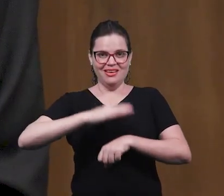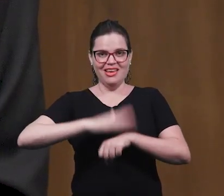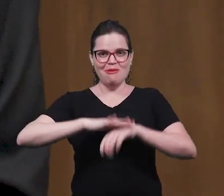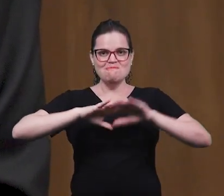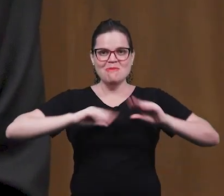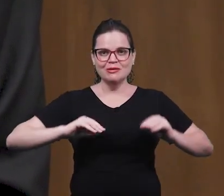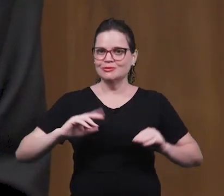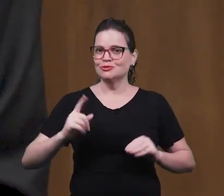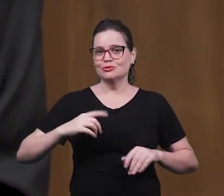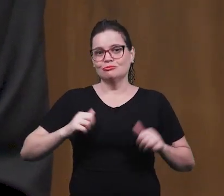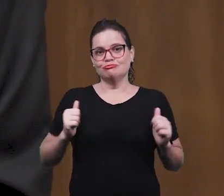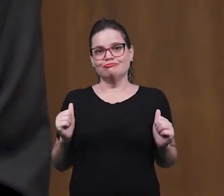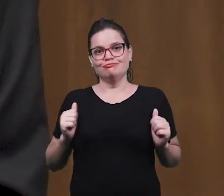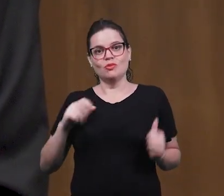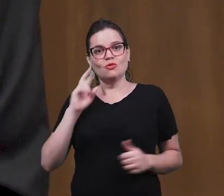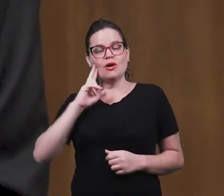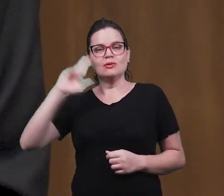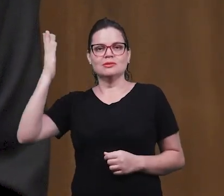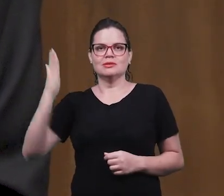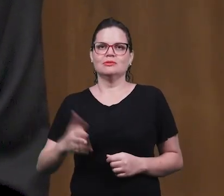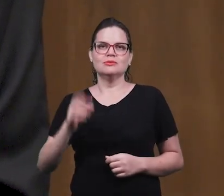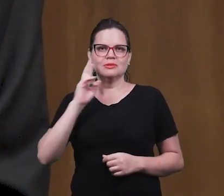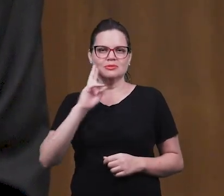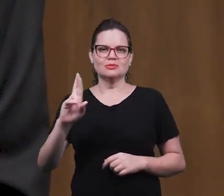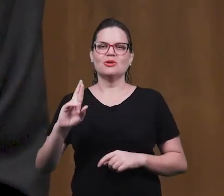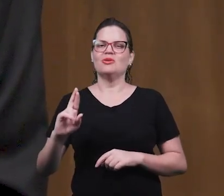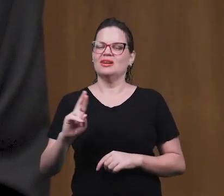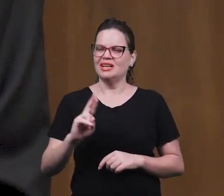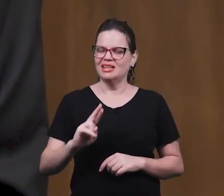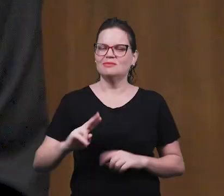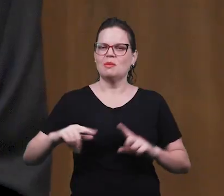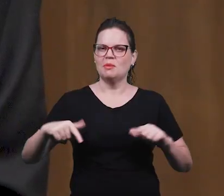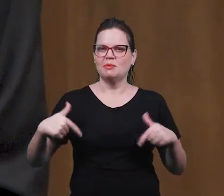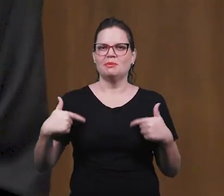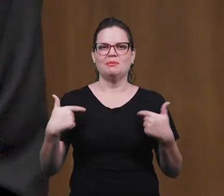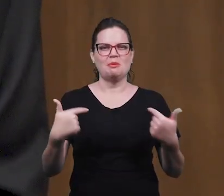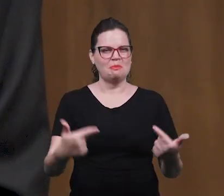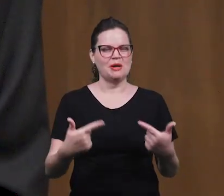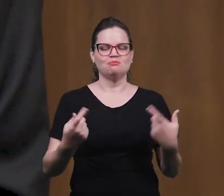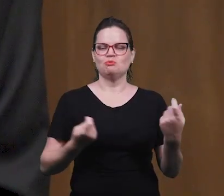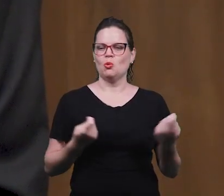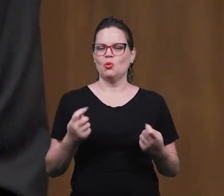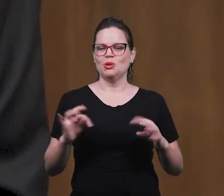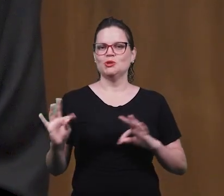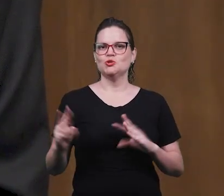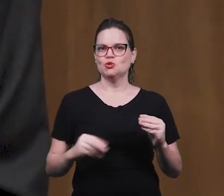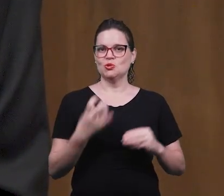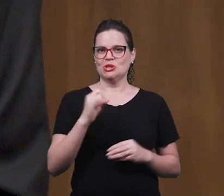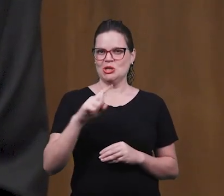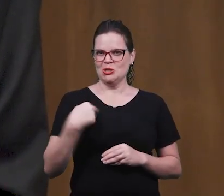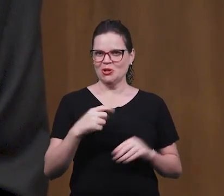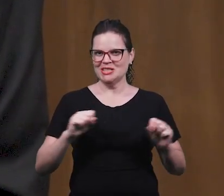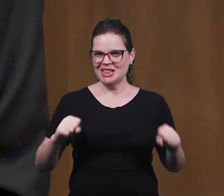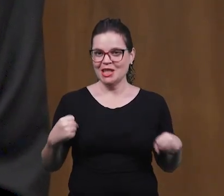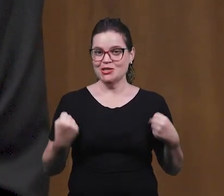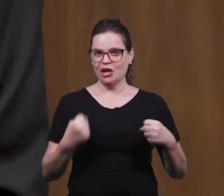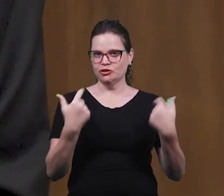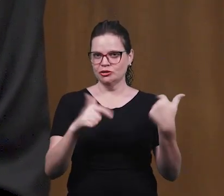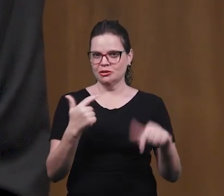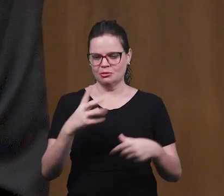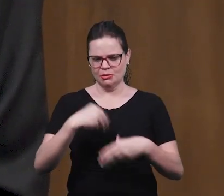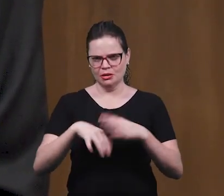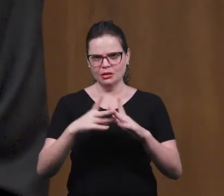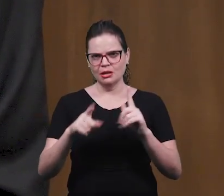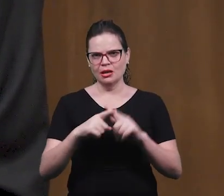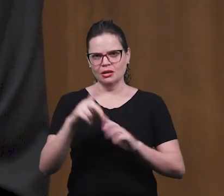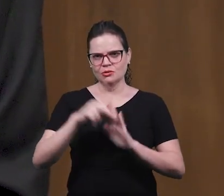ele conduz todas as coisas. O Senhor toma conta, realmente o Senhor toma conta dos seus servos. Né? Essa é uma bênção assim,